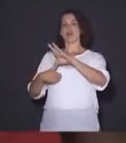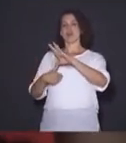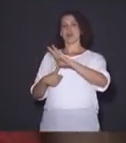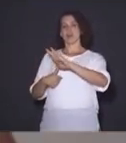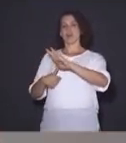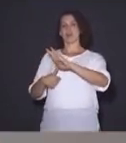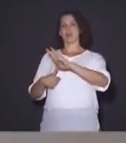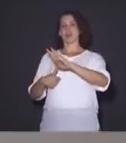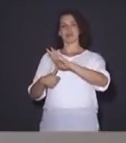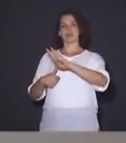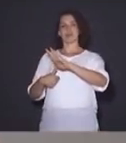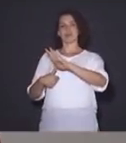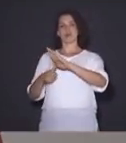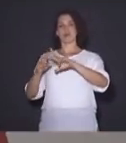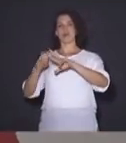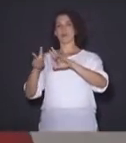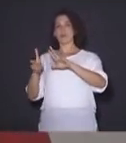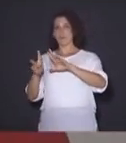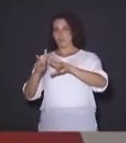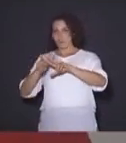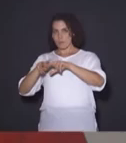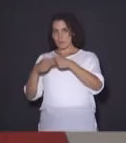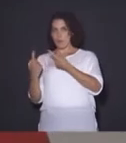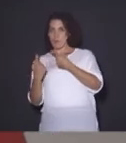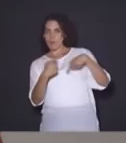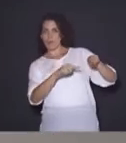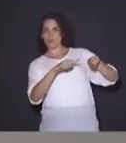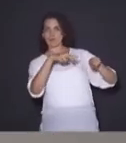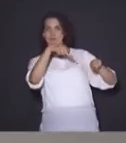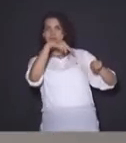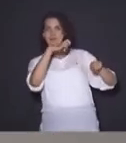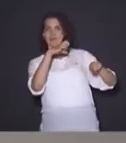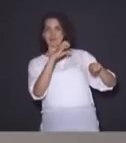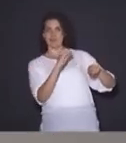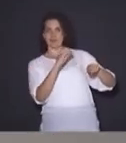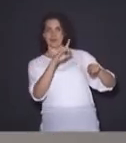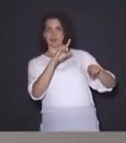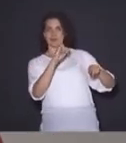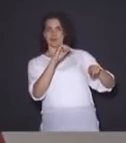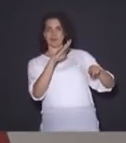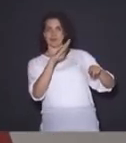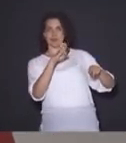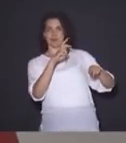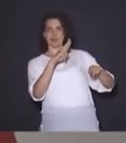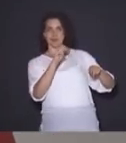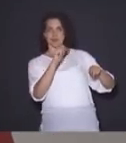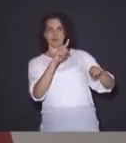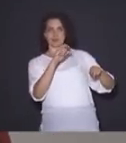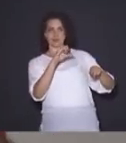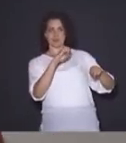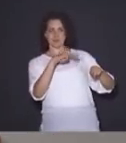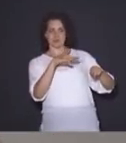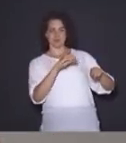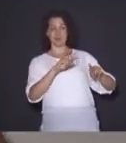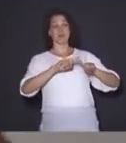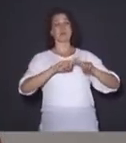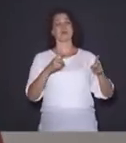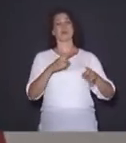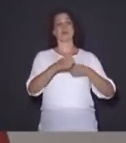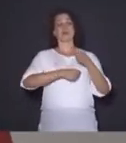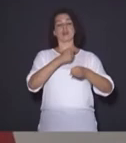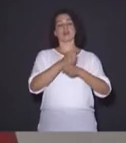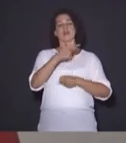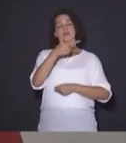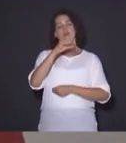do neoliberalismo mas o que aconteceu em 2010 e que o sistema financeiro não só levou o mundo à